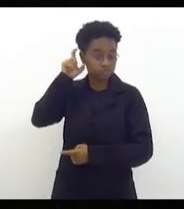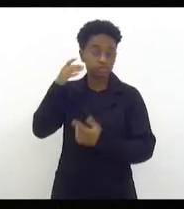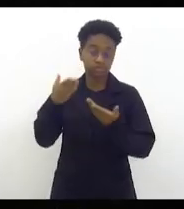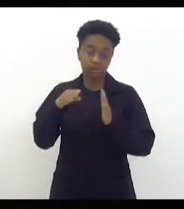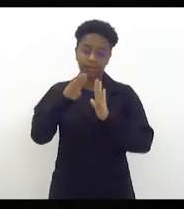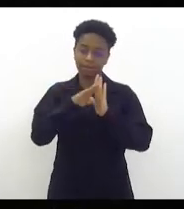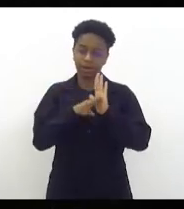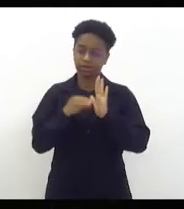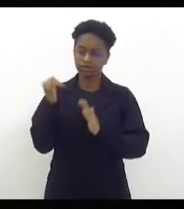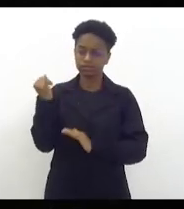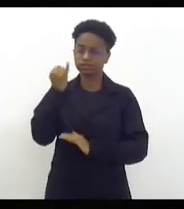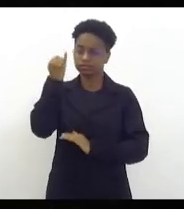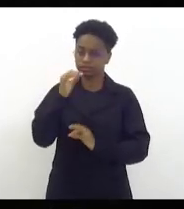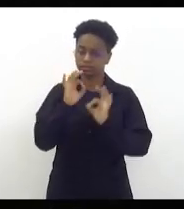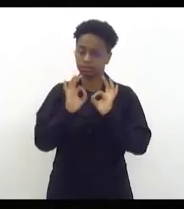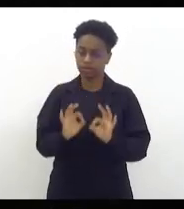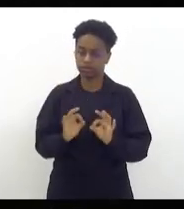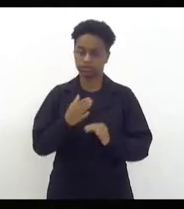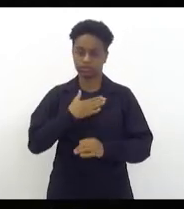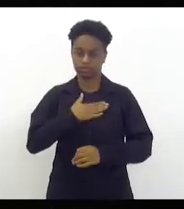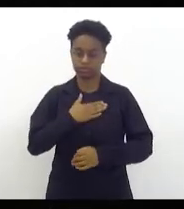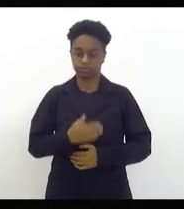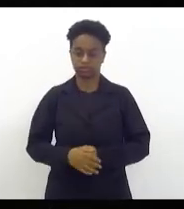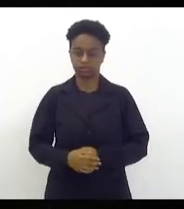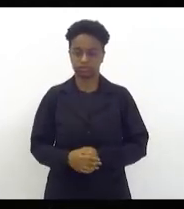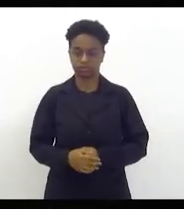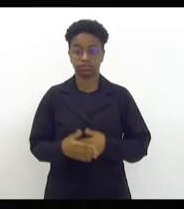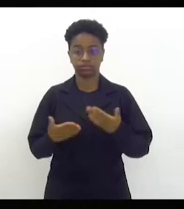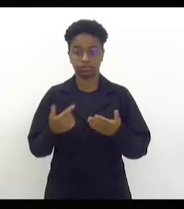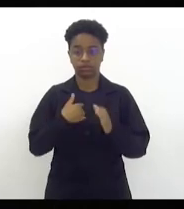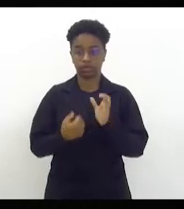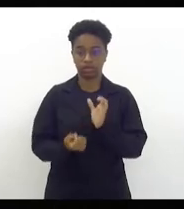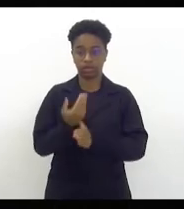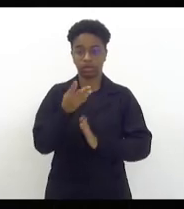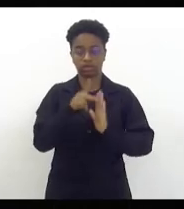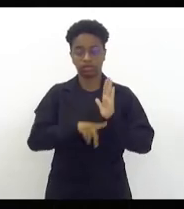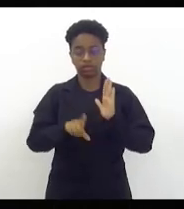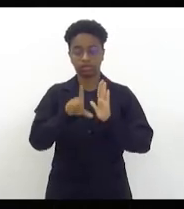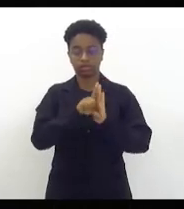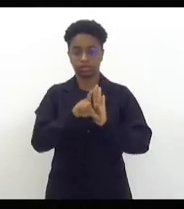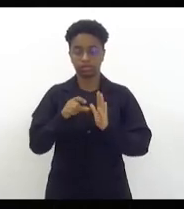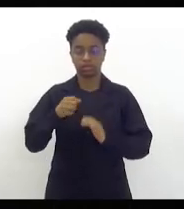é extremamente sensível para mim. Então, eu protocolei um projeto de lei número